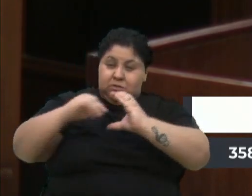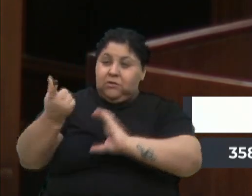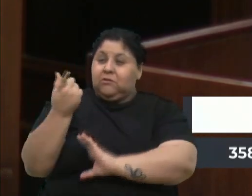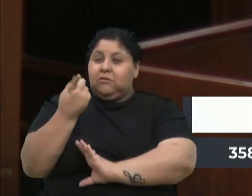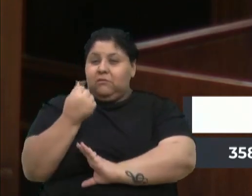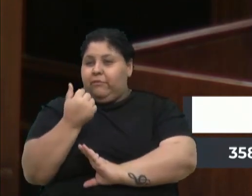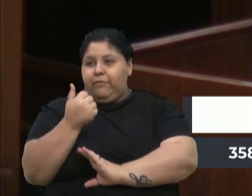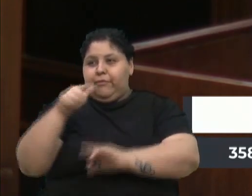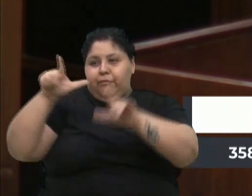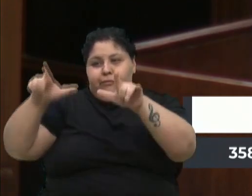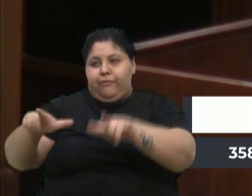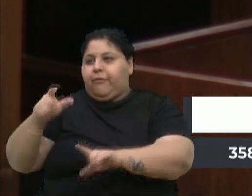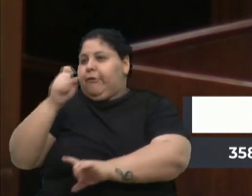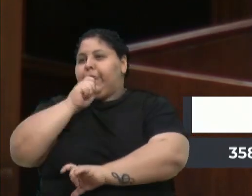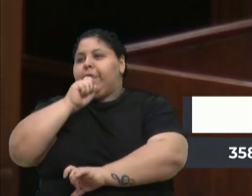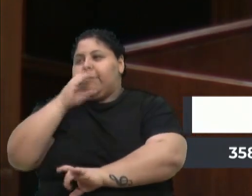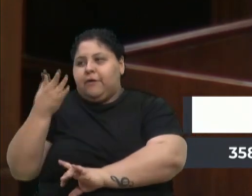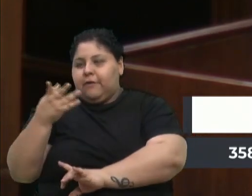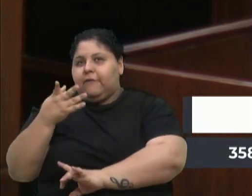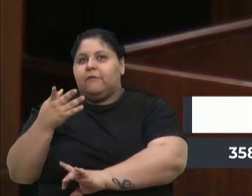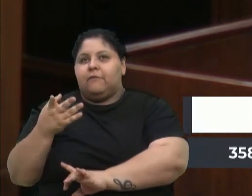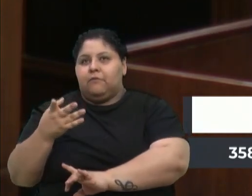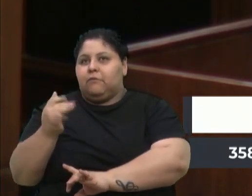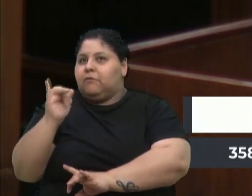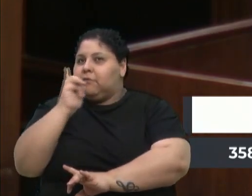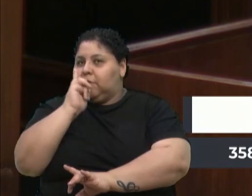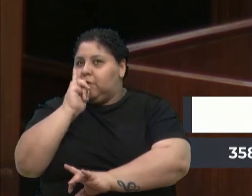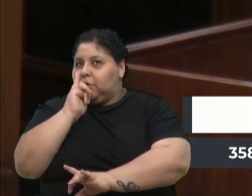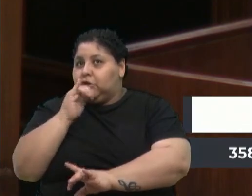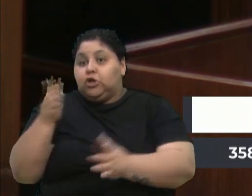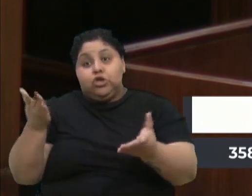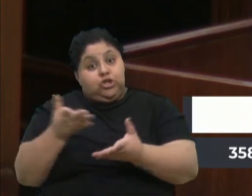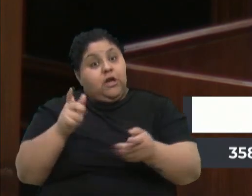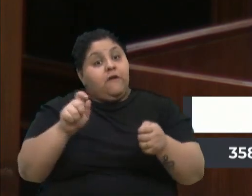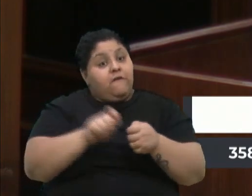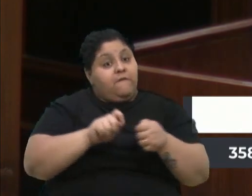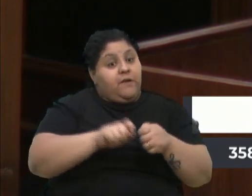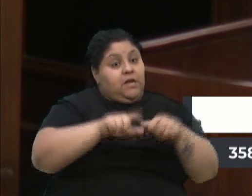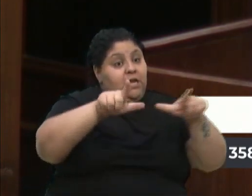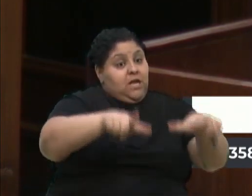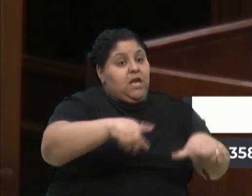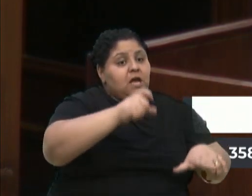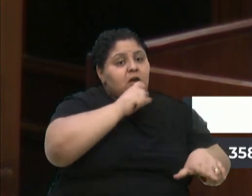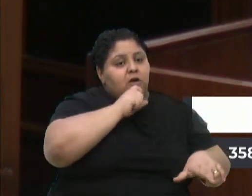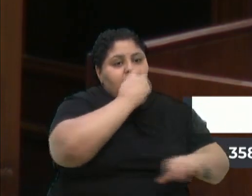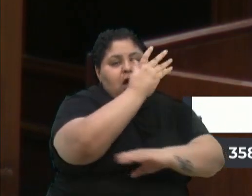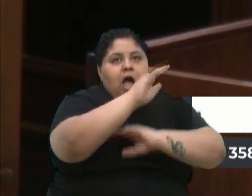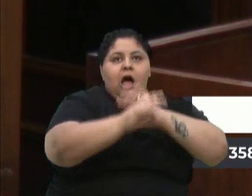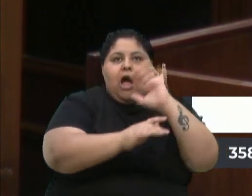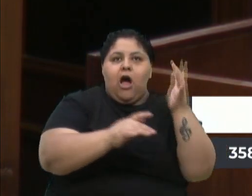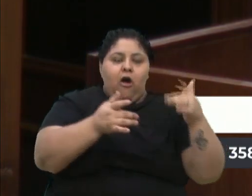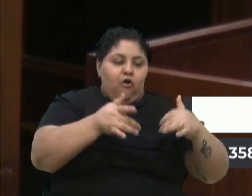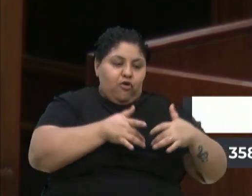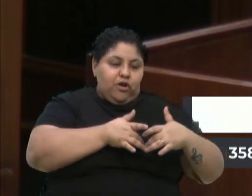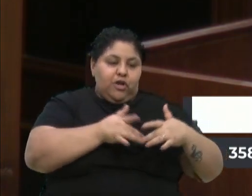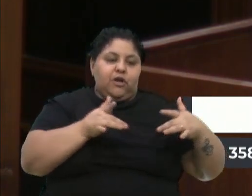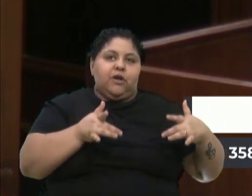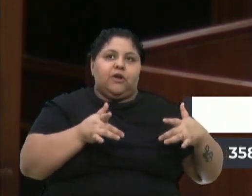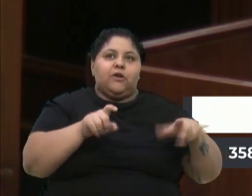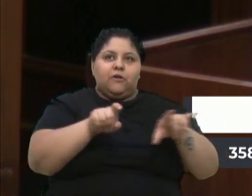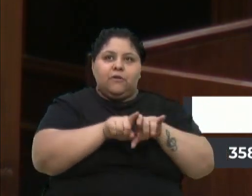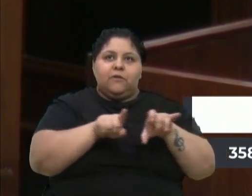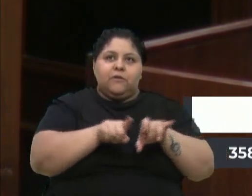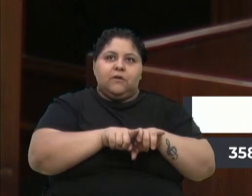eu já faria lá na área verde, numa delas, a horta comunitária e na outra, as 2 quadras esportivas de areia que eu